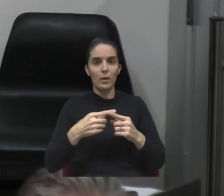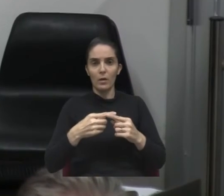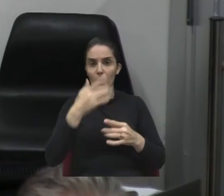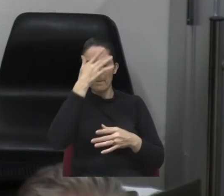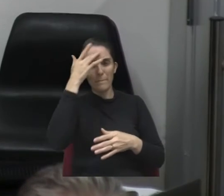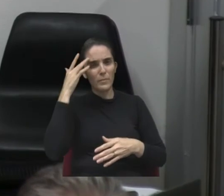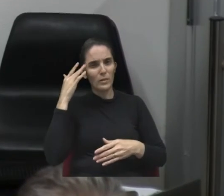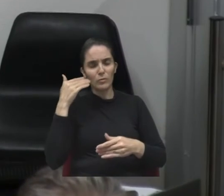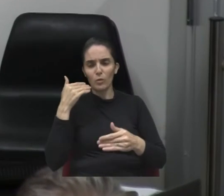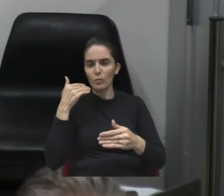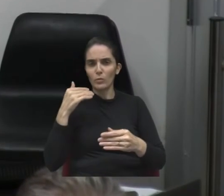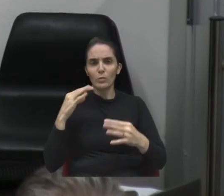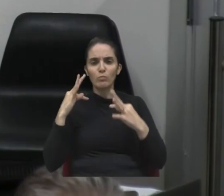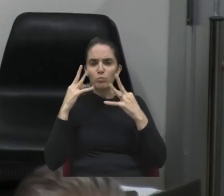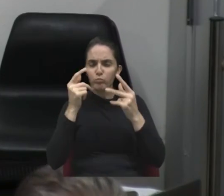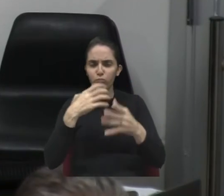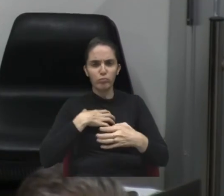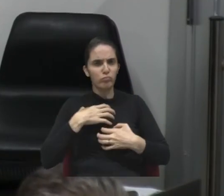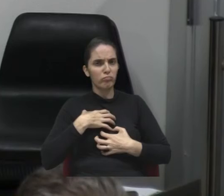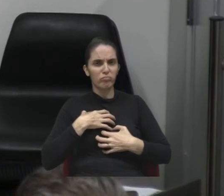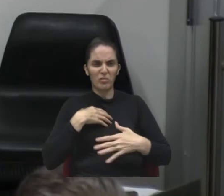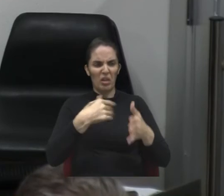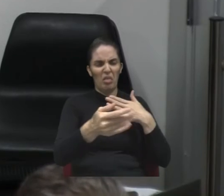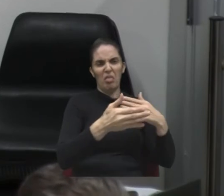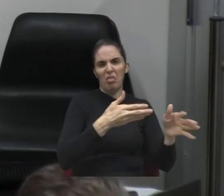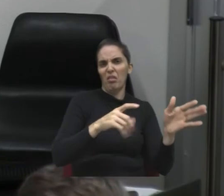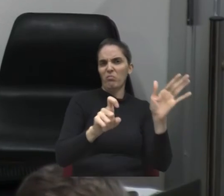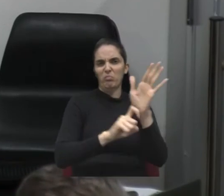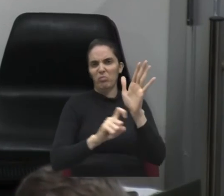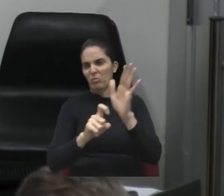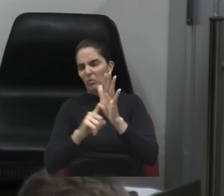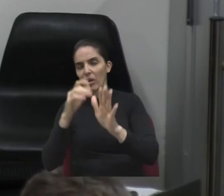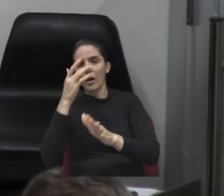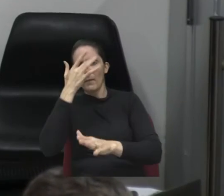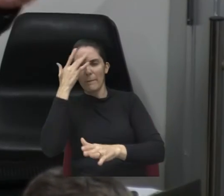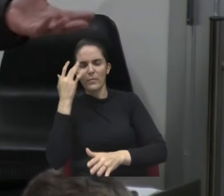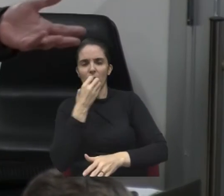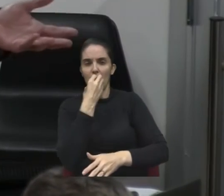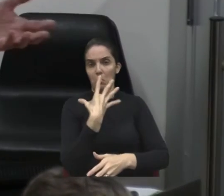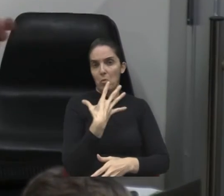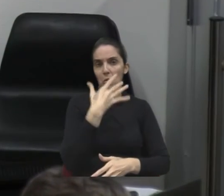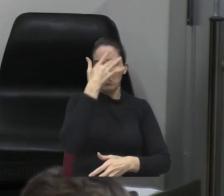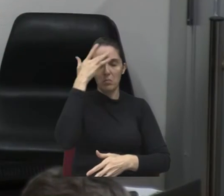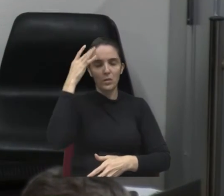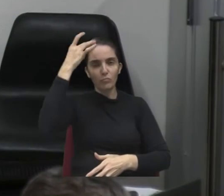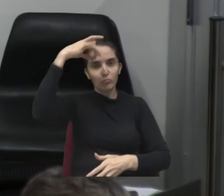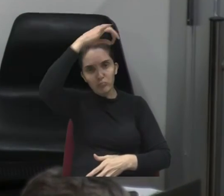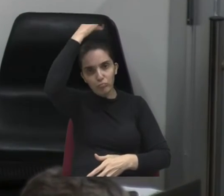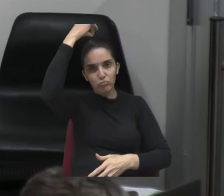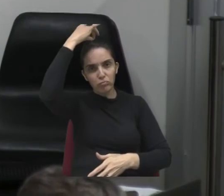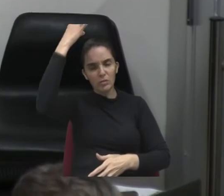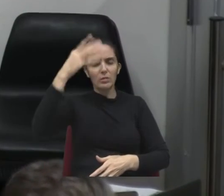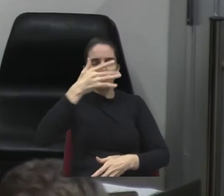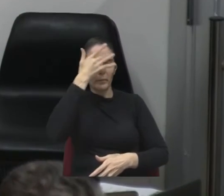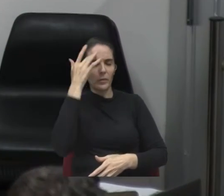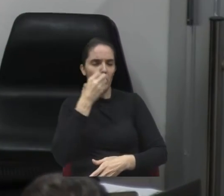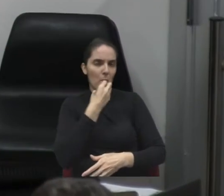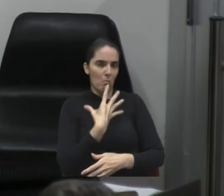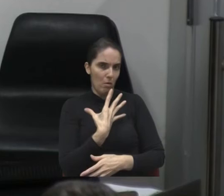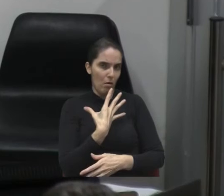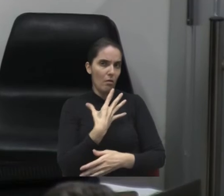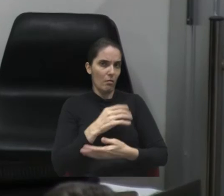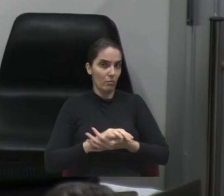qualidade. Maloqueiro, drogado, gente boa, gente santa, gente do bem. Então, é